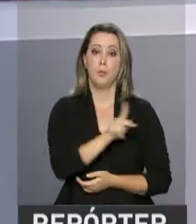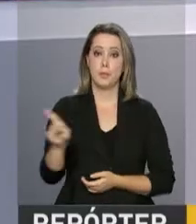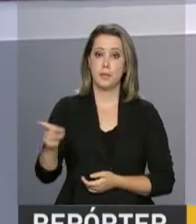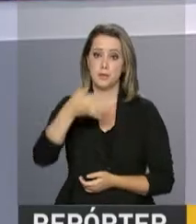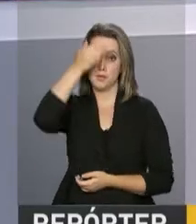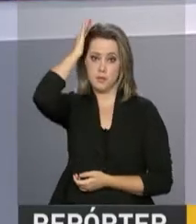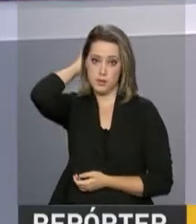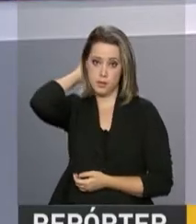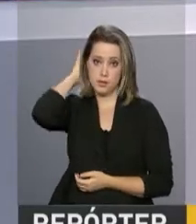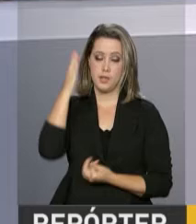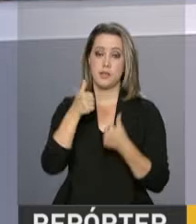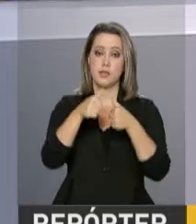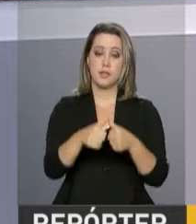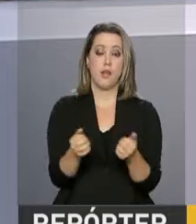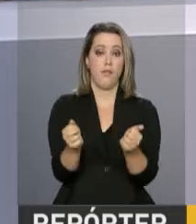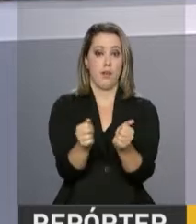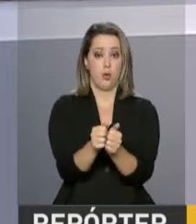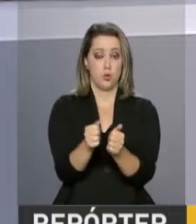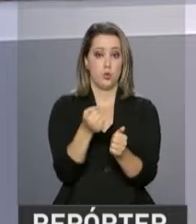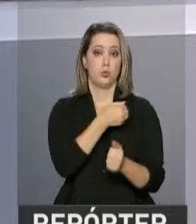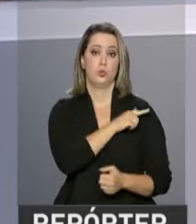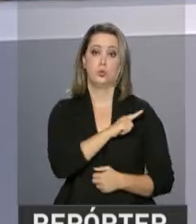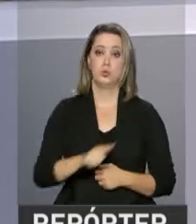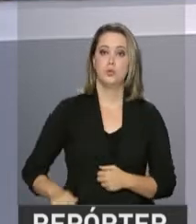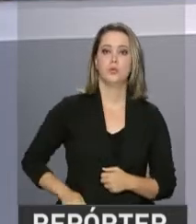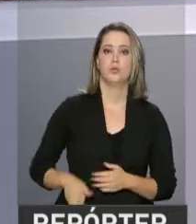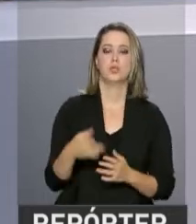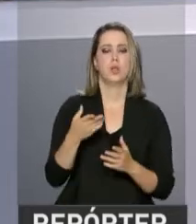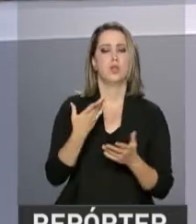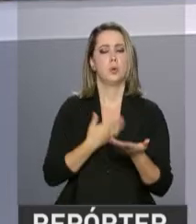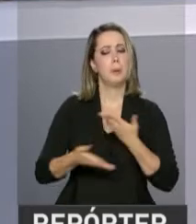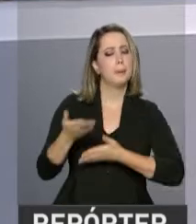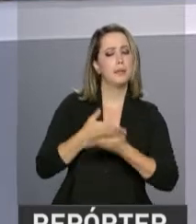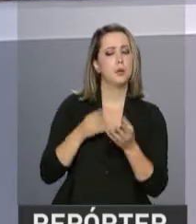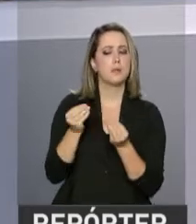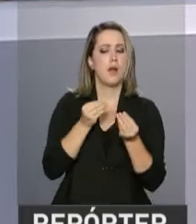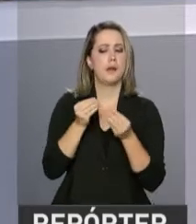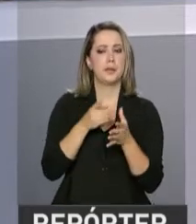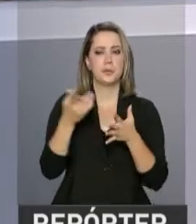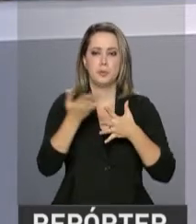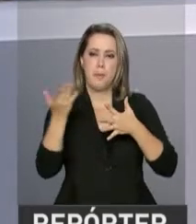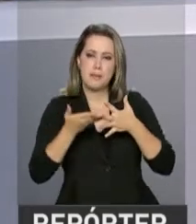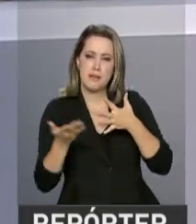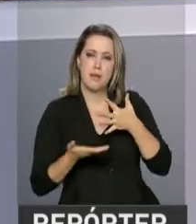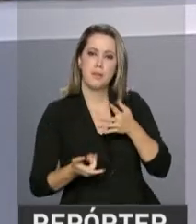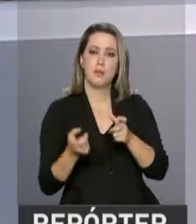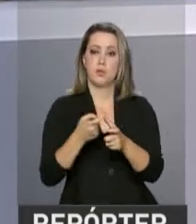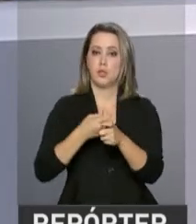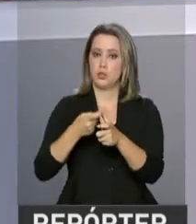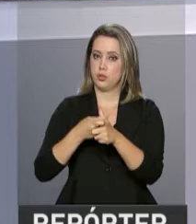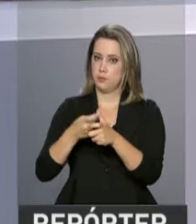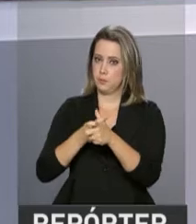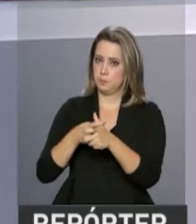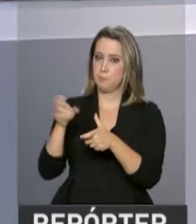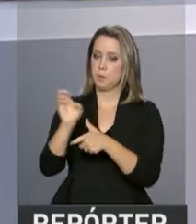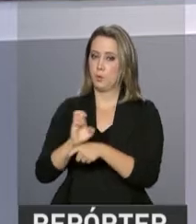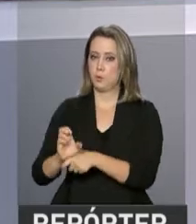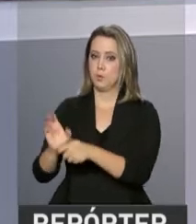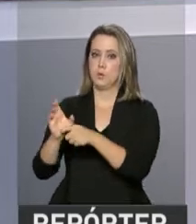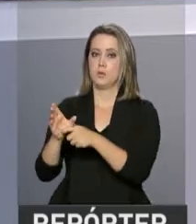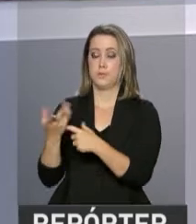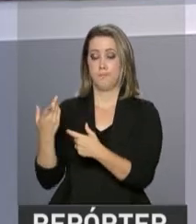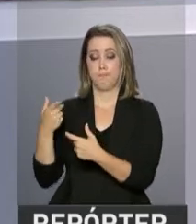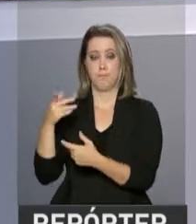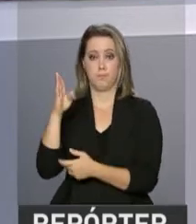temer esteve com governadores para negociar o alongamento da dívida dos estados com o bnds o encontro foi ontem à noite